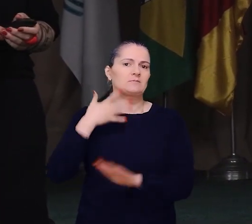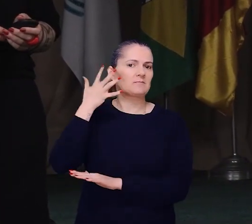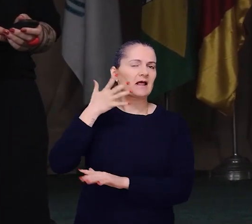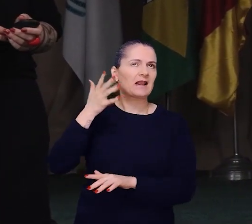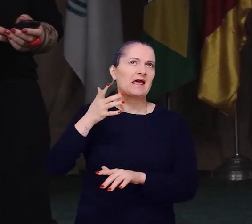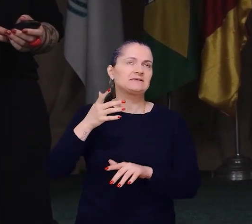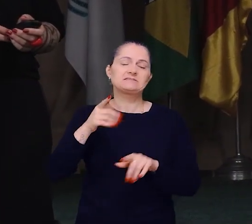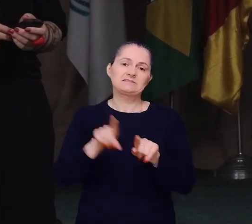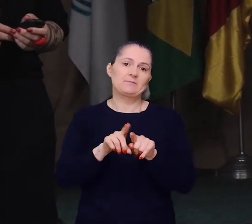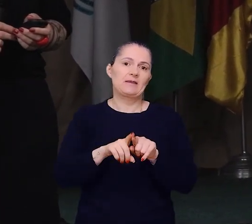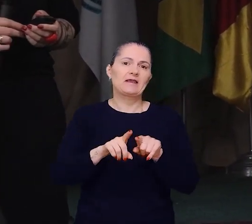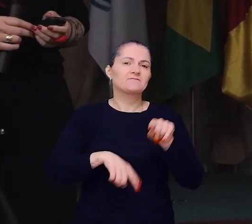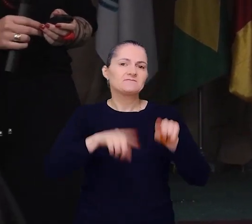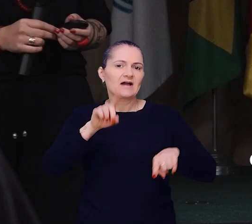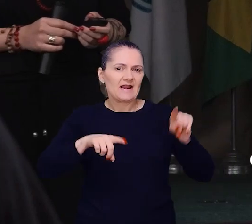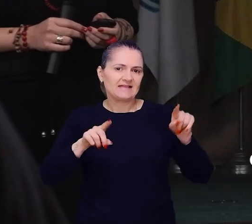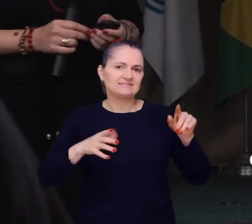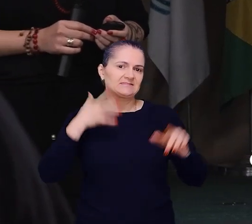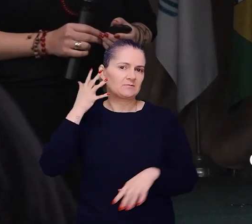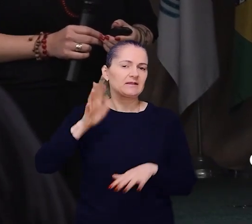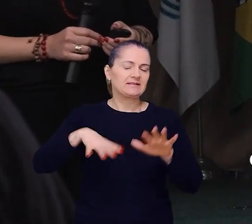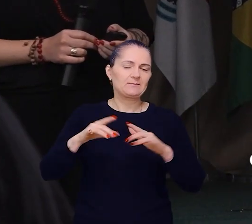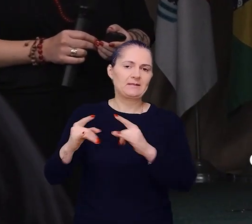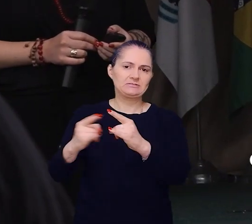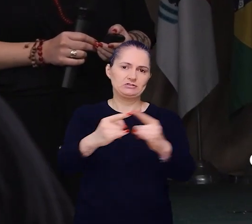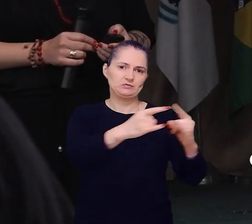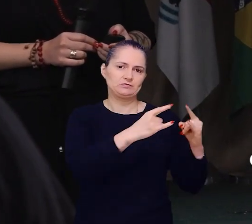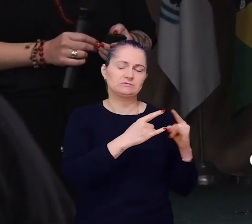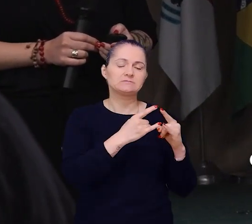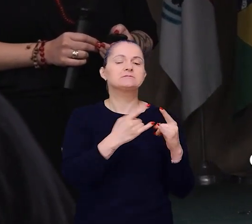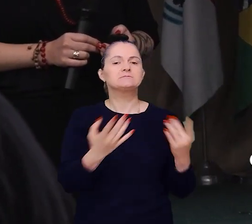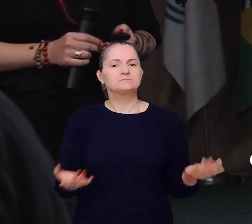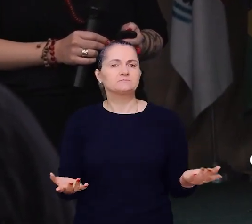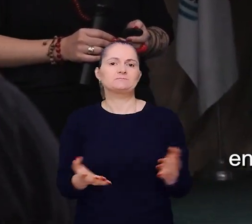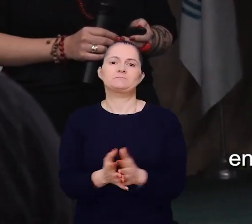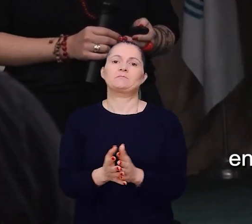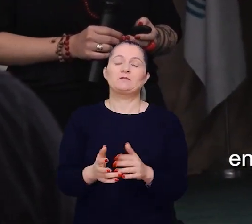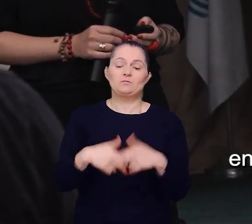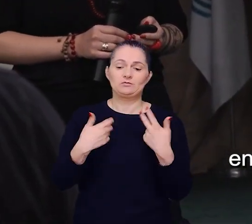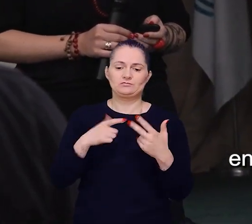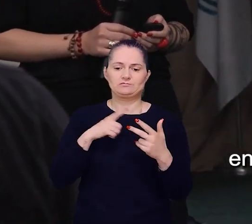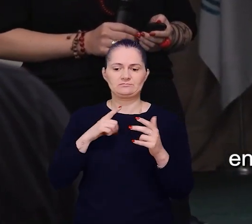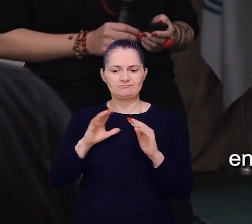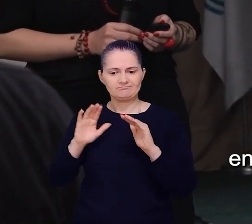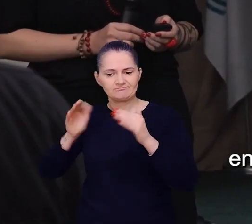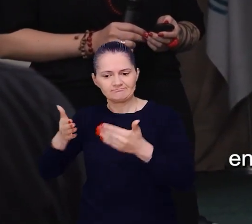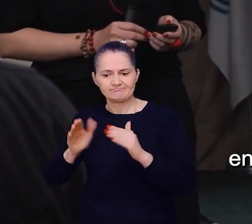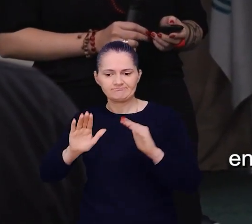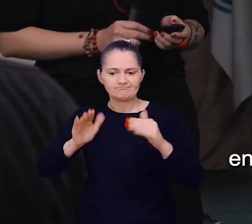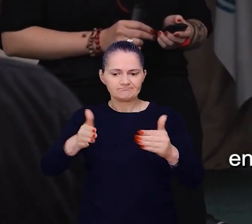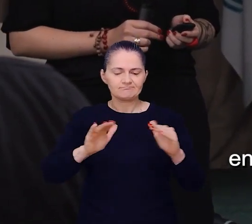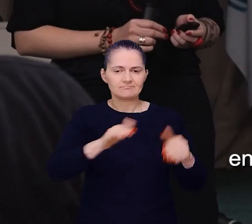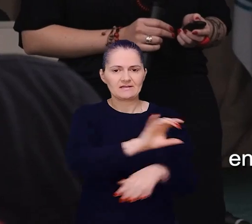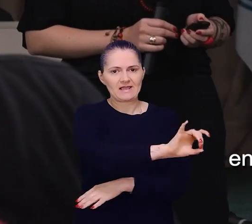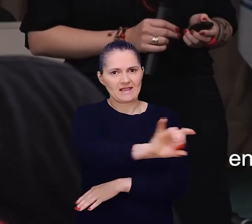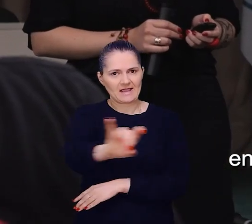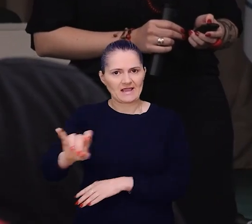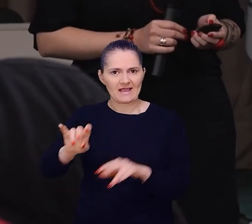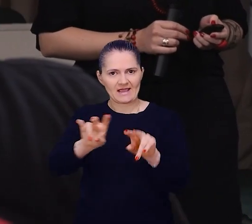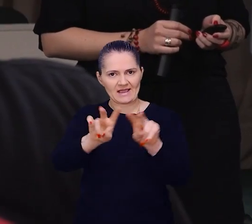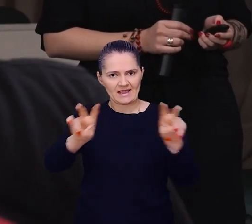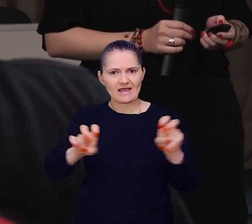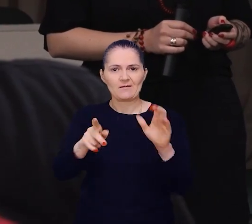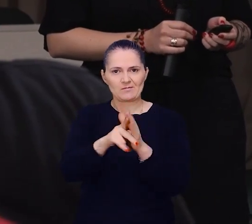e variações, né, Cris, dependendo da instituição que recebe. Então é desenvolvido um